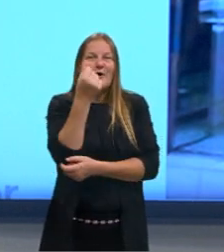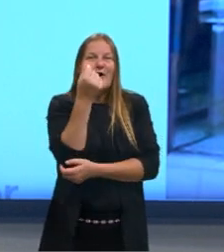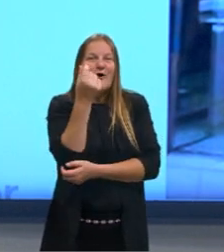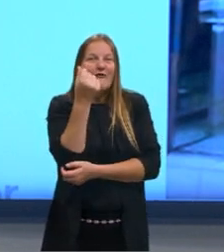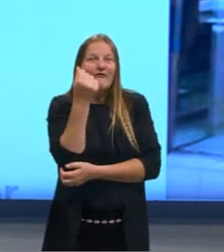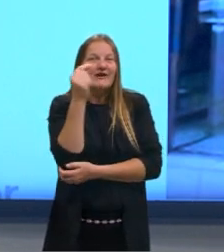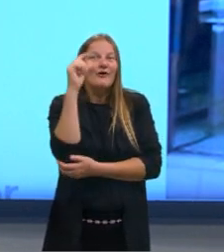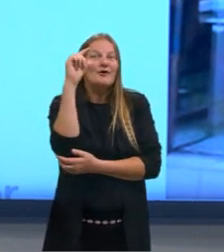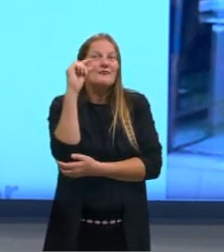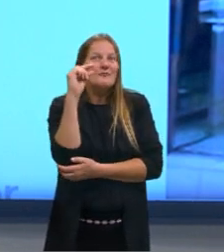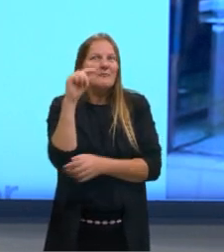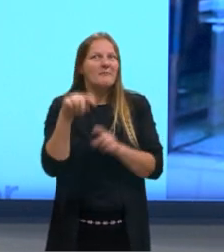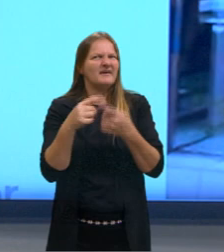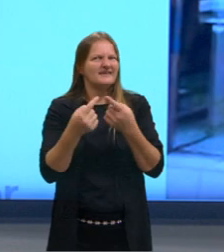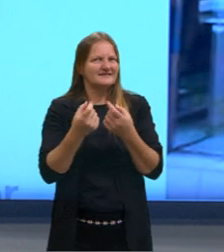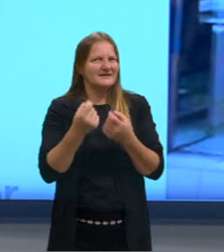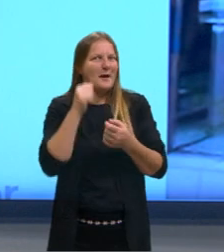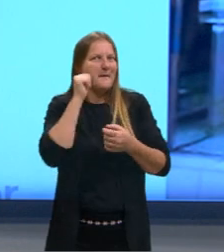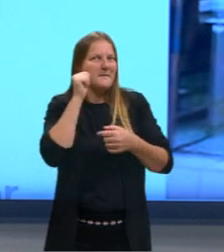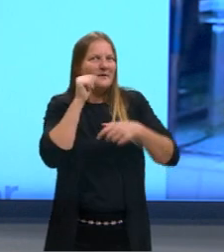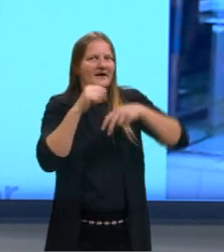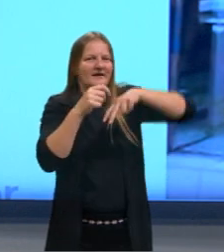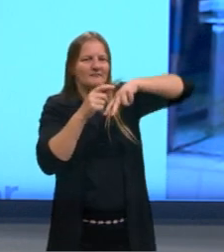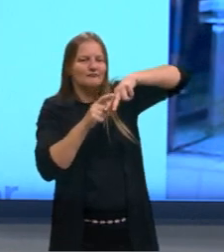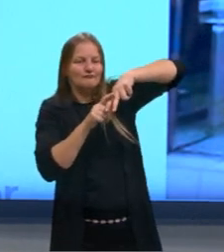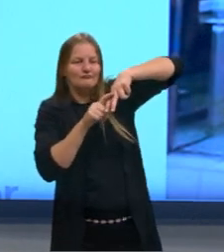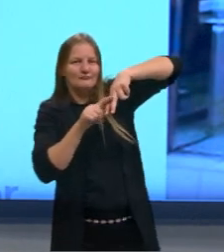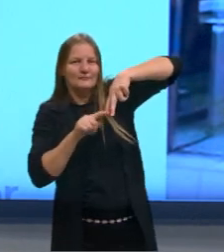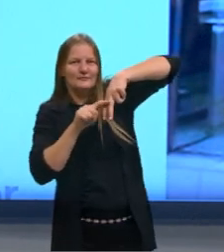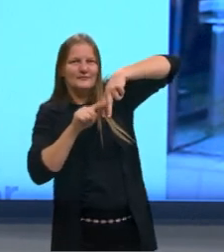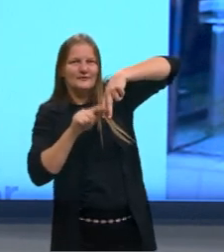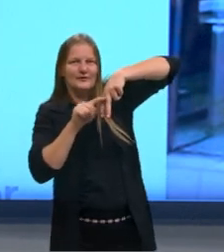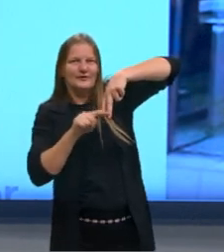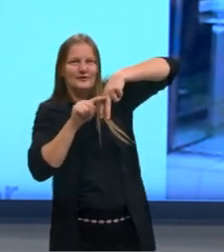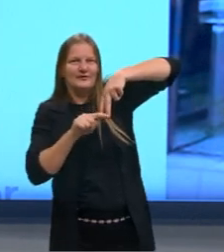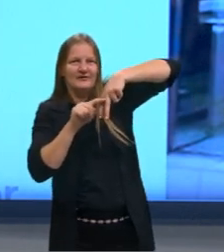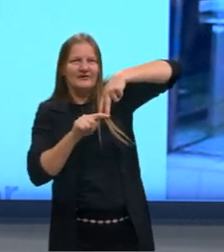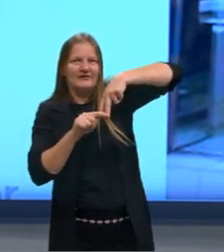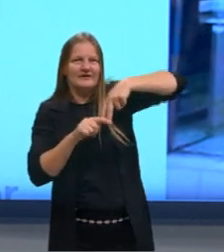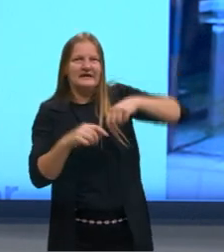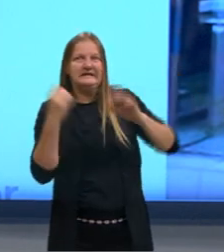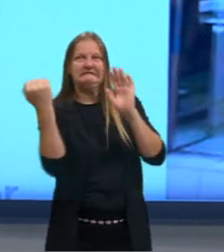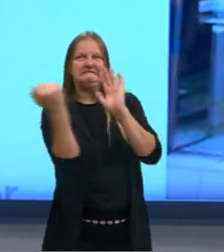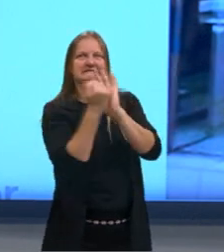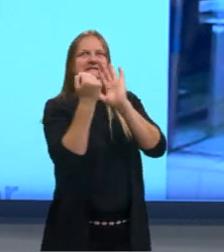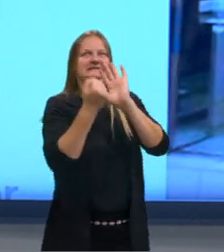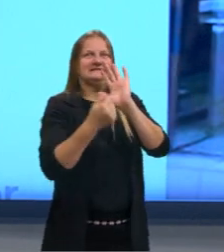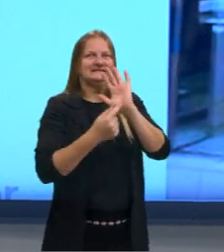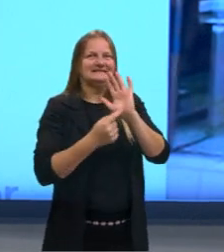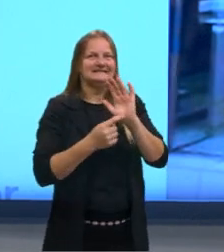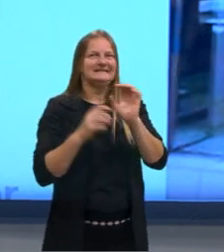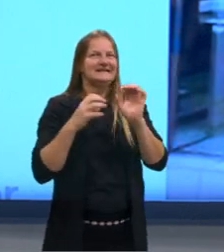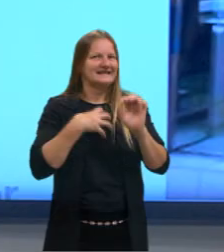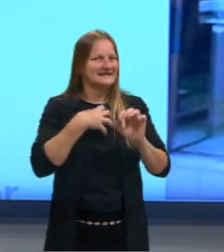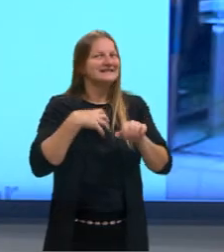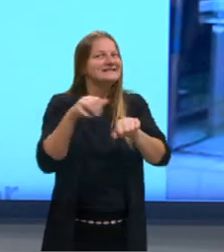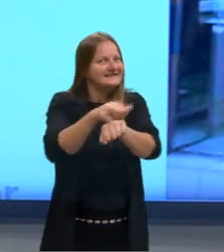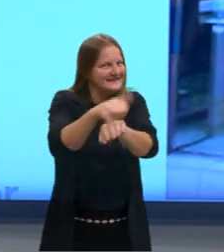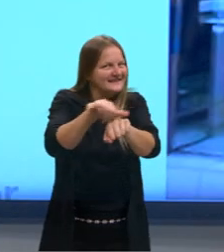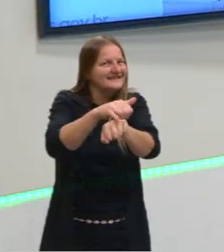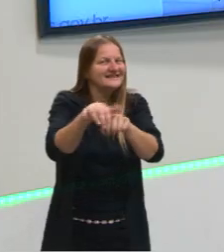das Calcinhas e aqui então a gente tem esses logão como uma maneira né